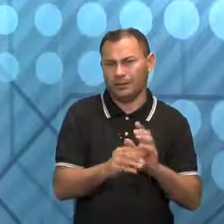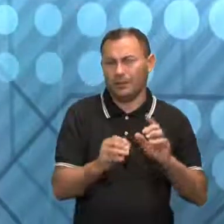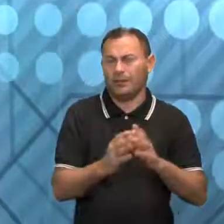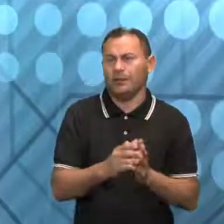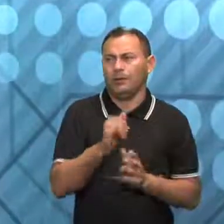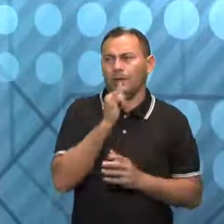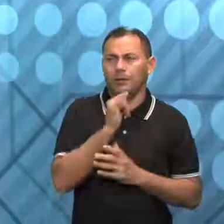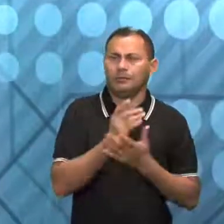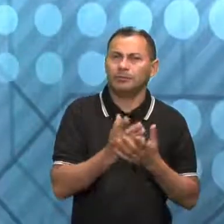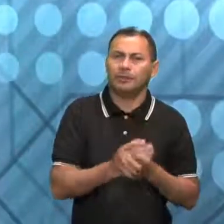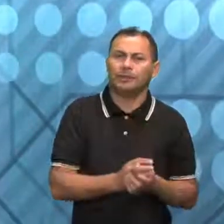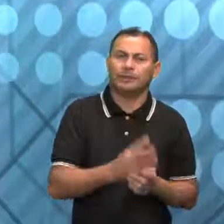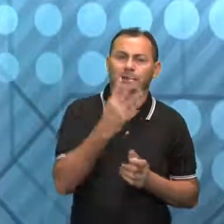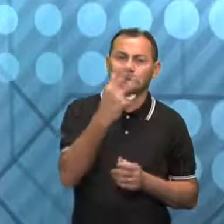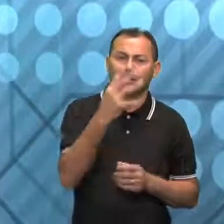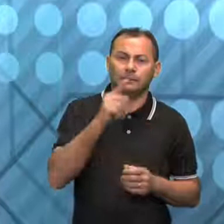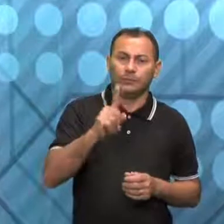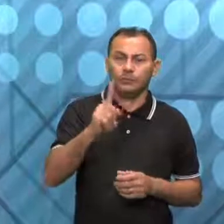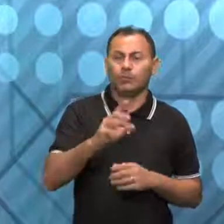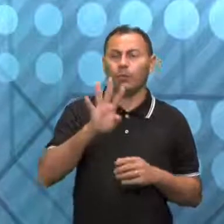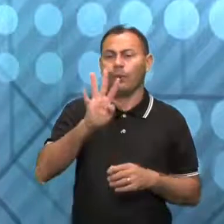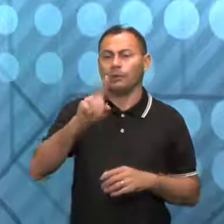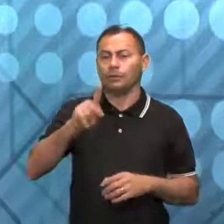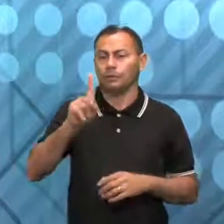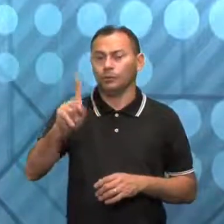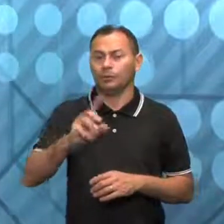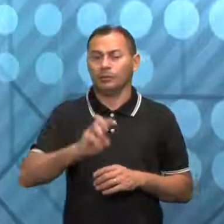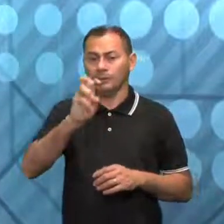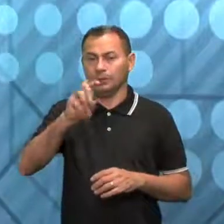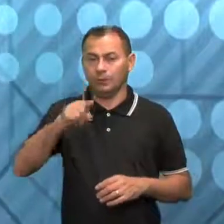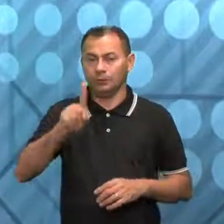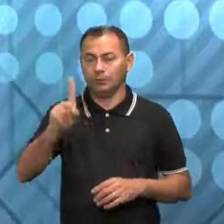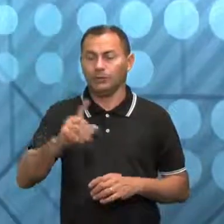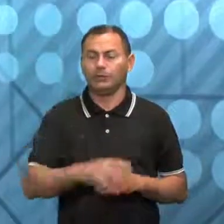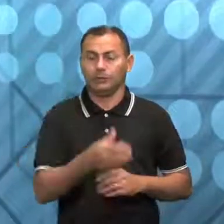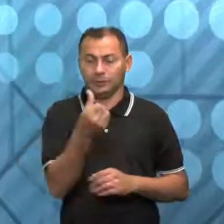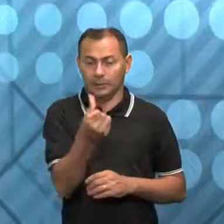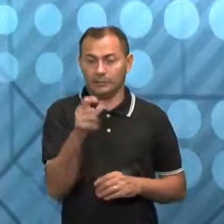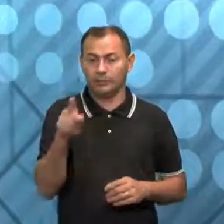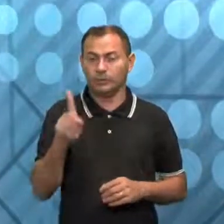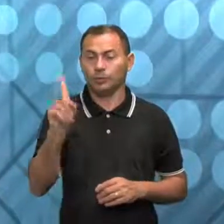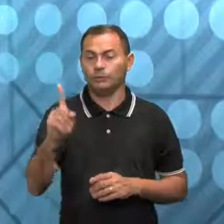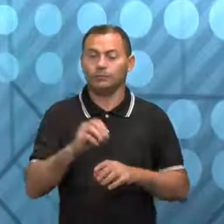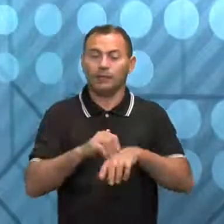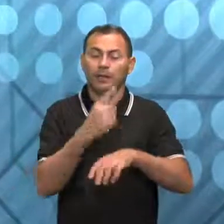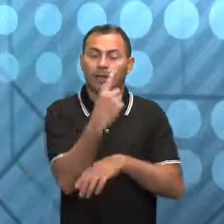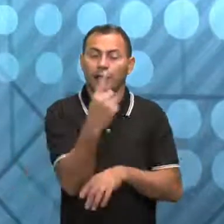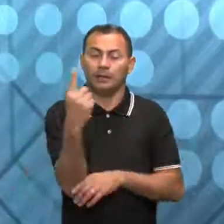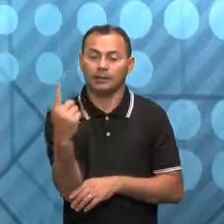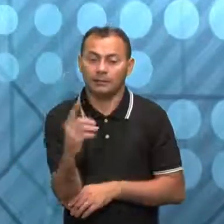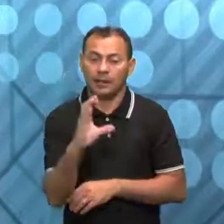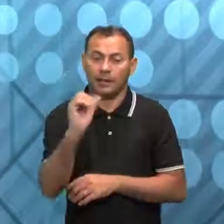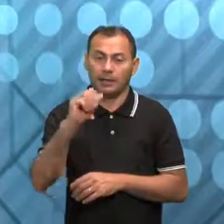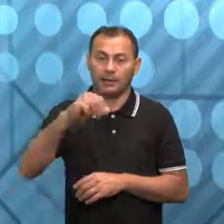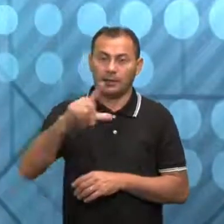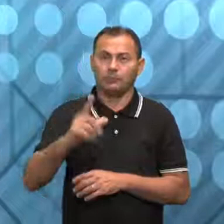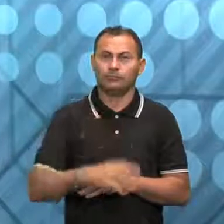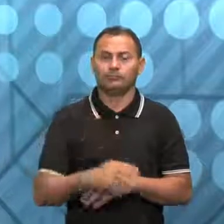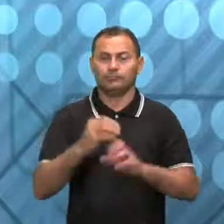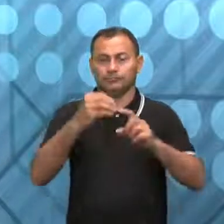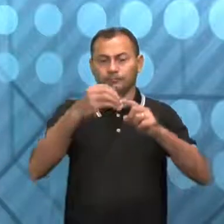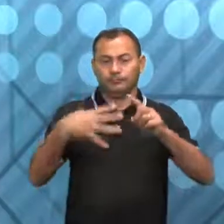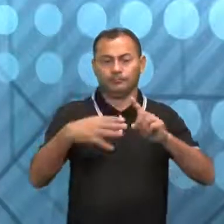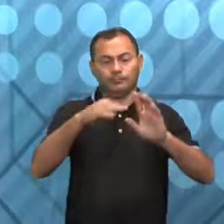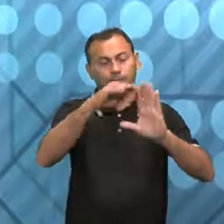transmita no 3.1, no 4.1, no 5.1 e no 6.1. Cada um desses canais vai ser um